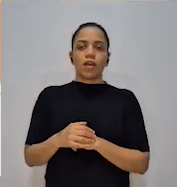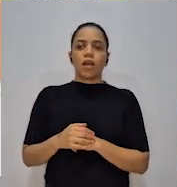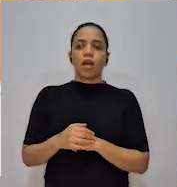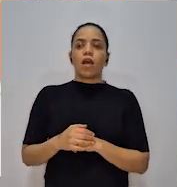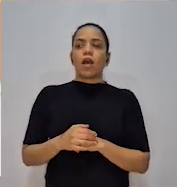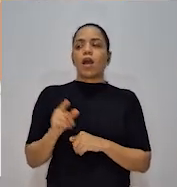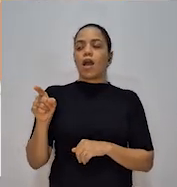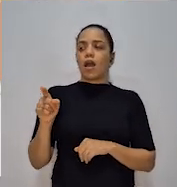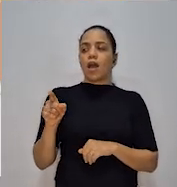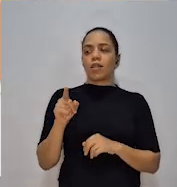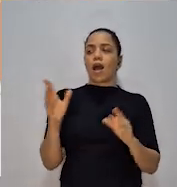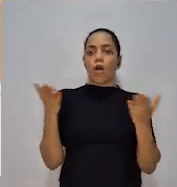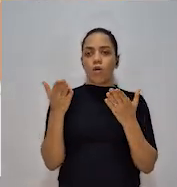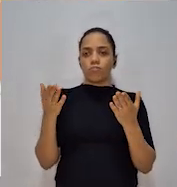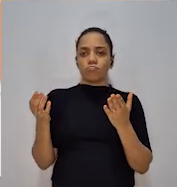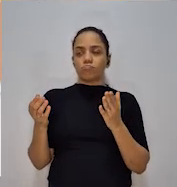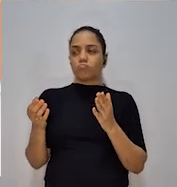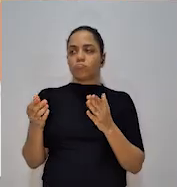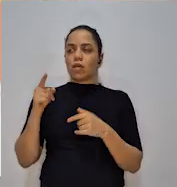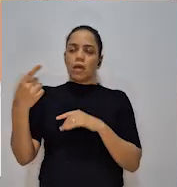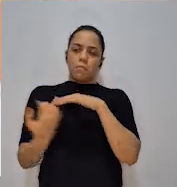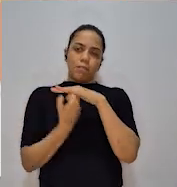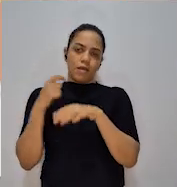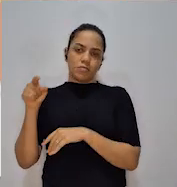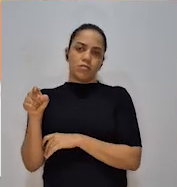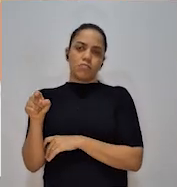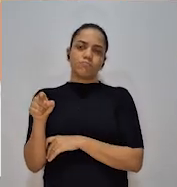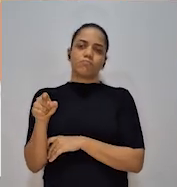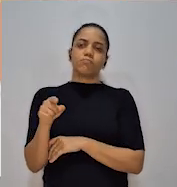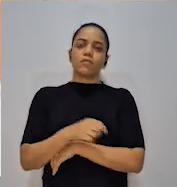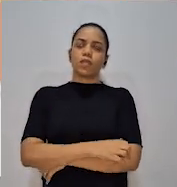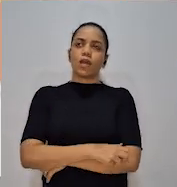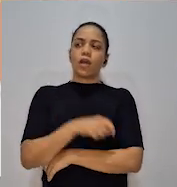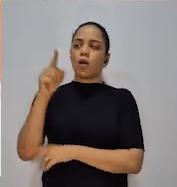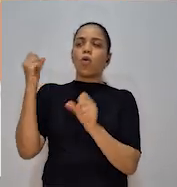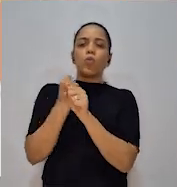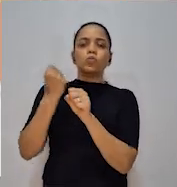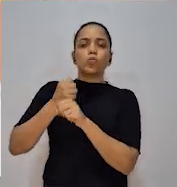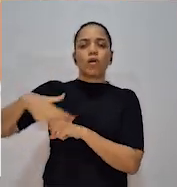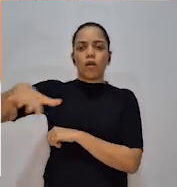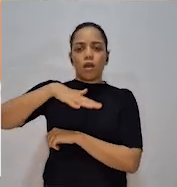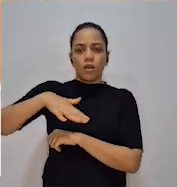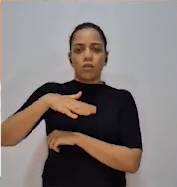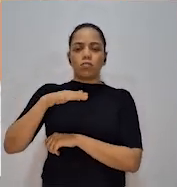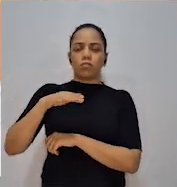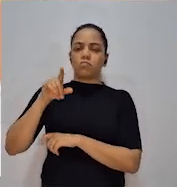né? E lá eles construíram lá em Juquerópolis